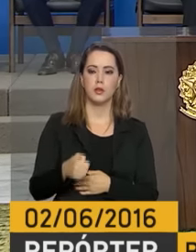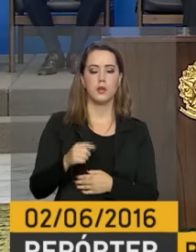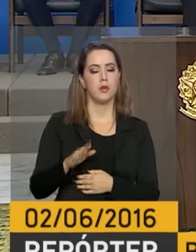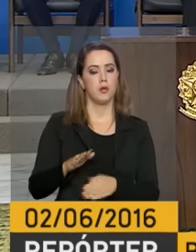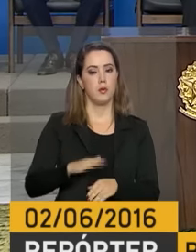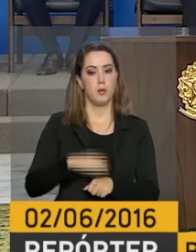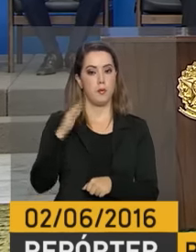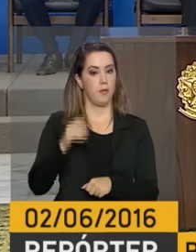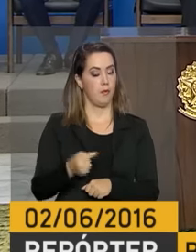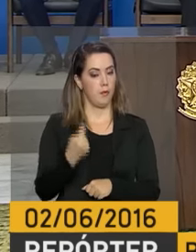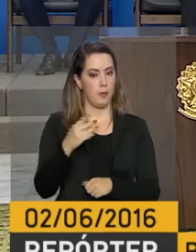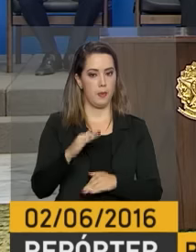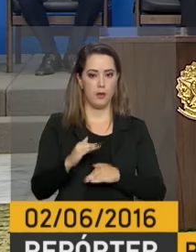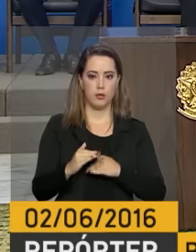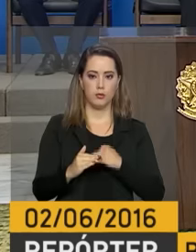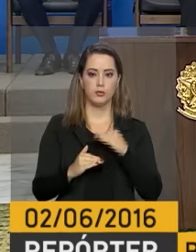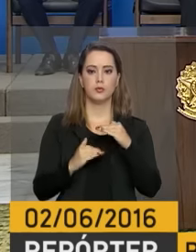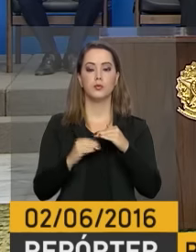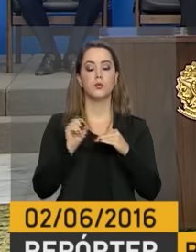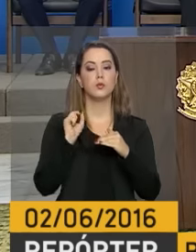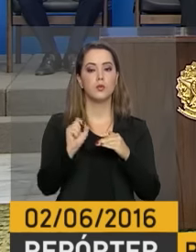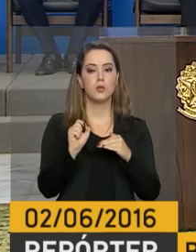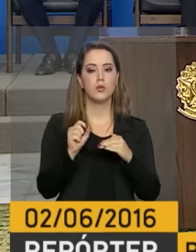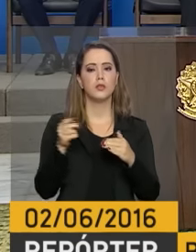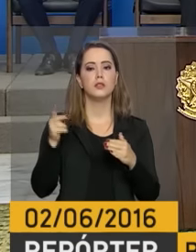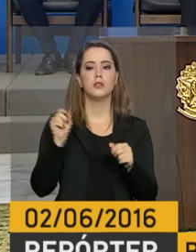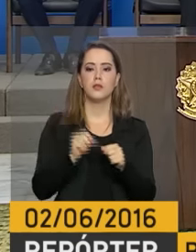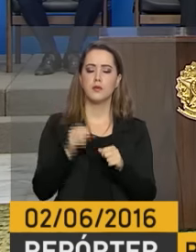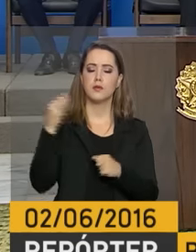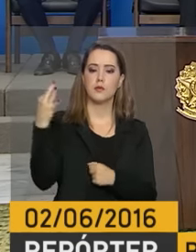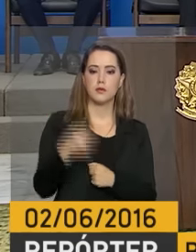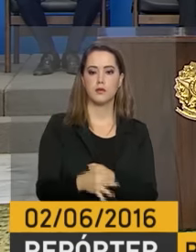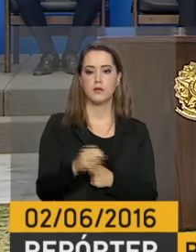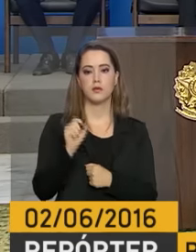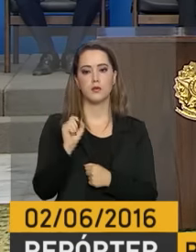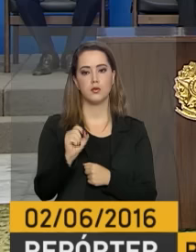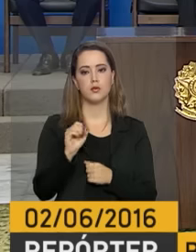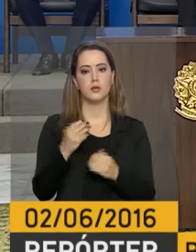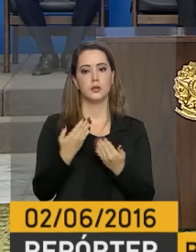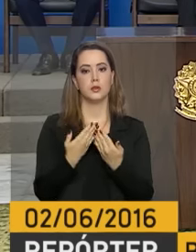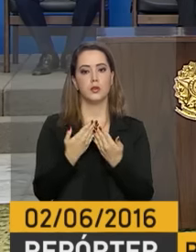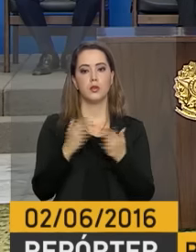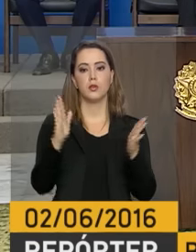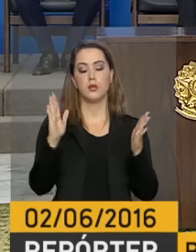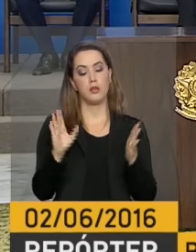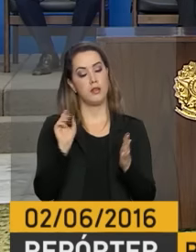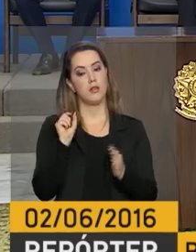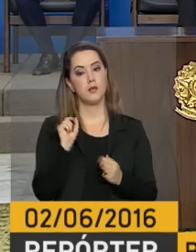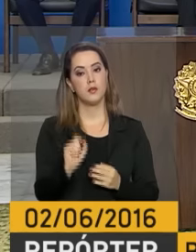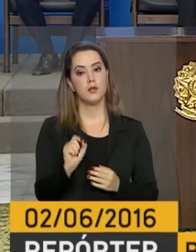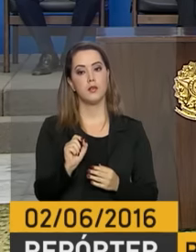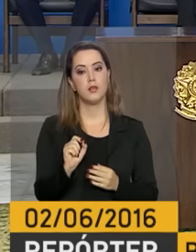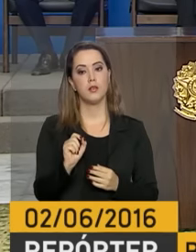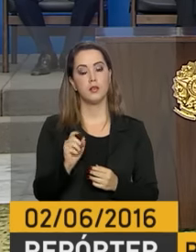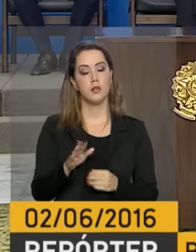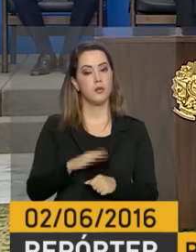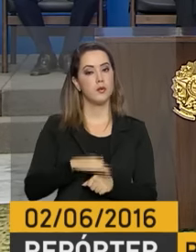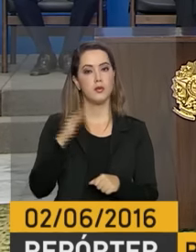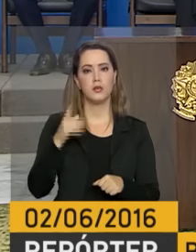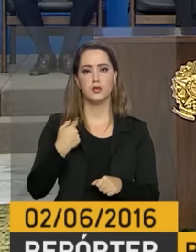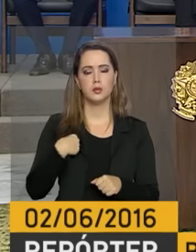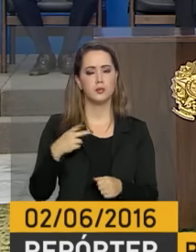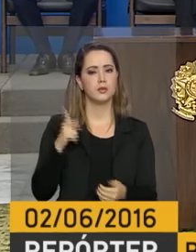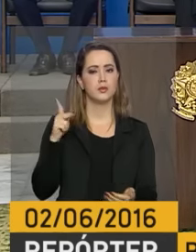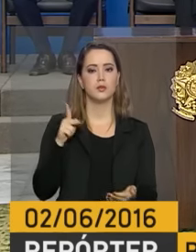qual seja conceber meios ainda mais eficazes que descortinem o quanto mais for possível para a reafirmação do que